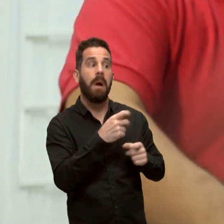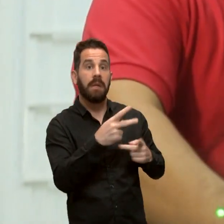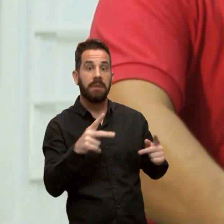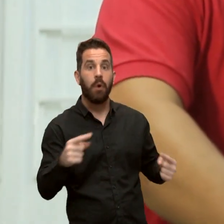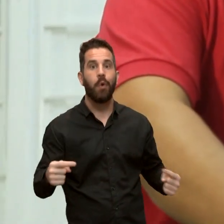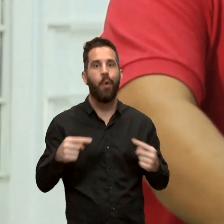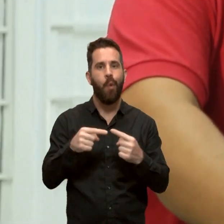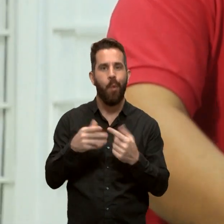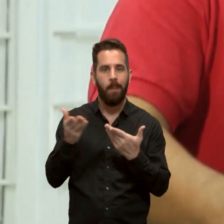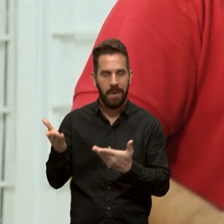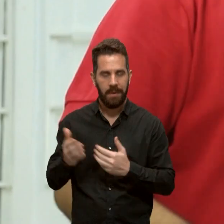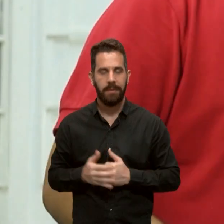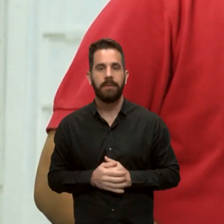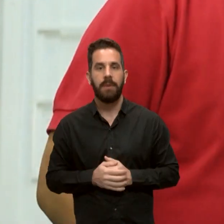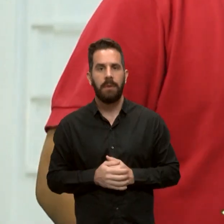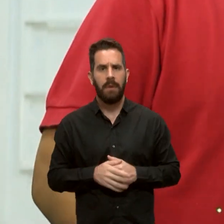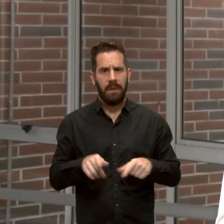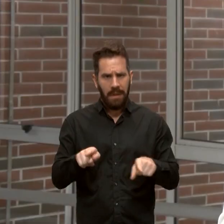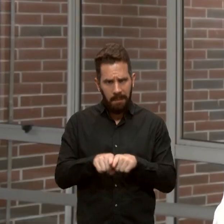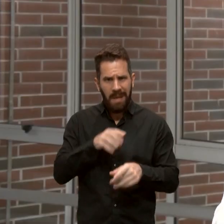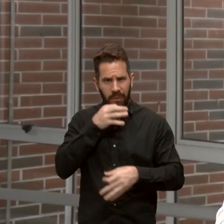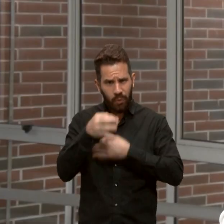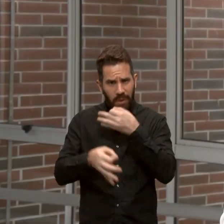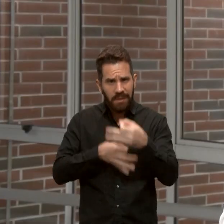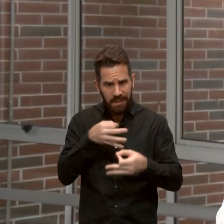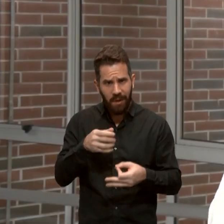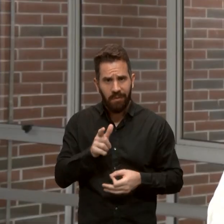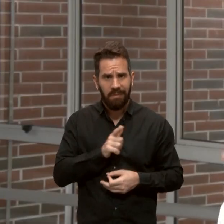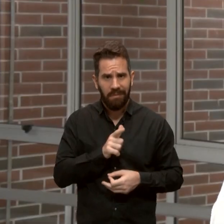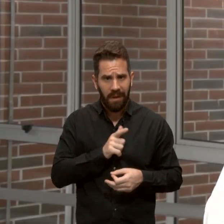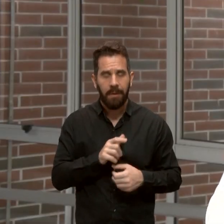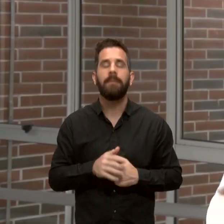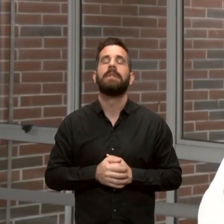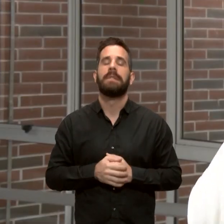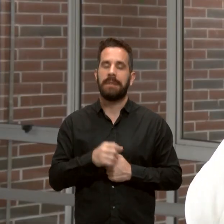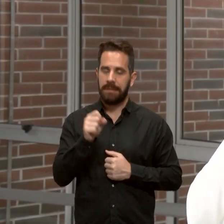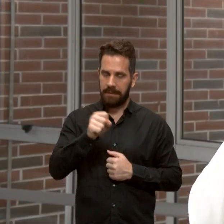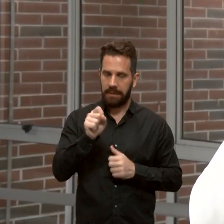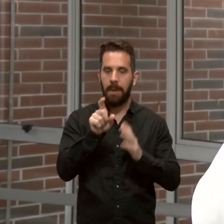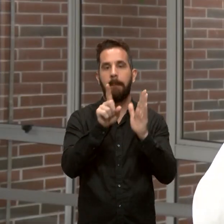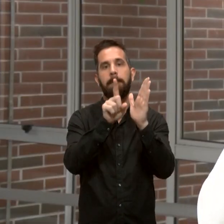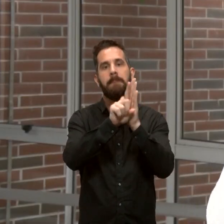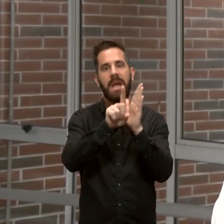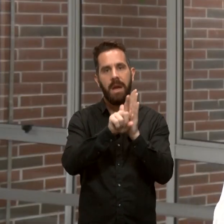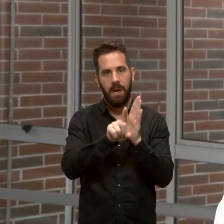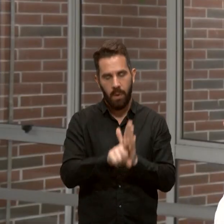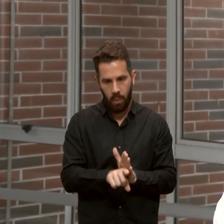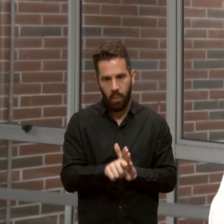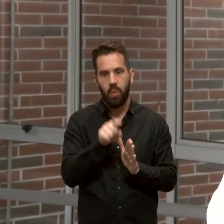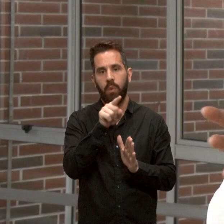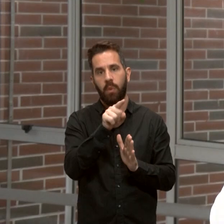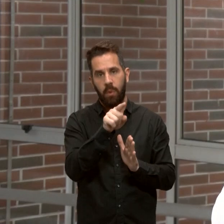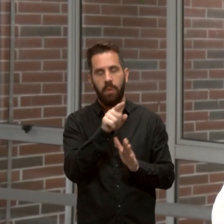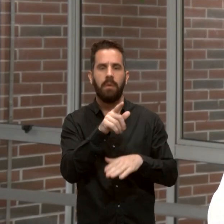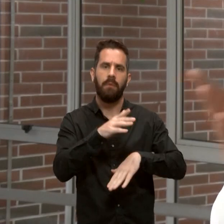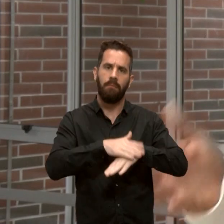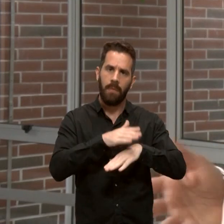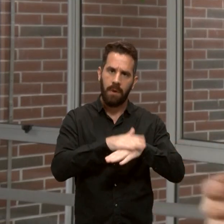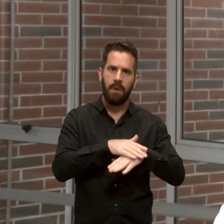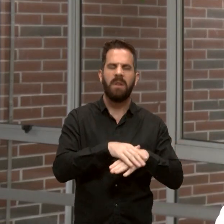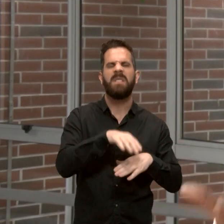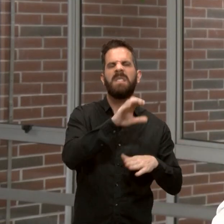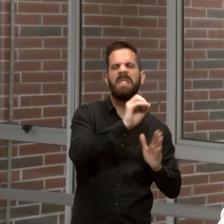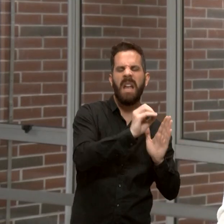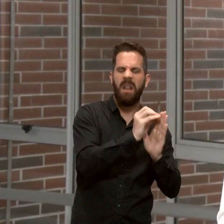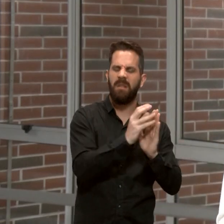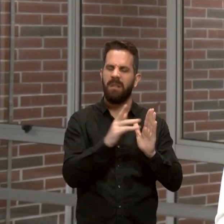tem espaço para sugestões também? Sim, ao final temos perguntas de cunho gradual, né, de 0 a 5,